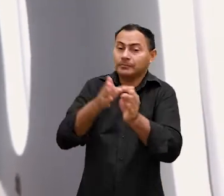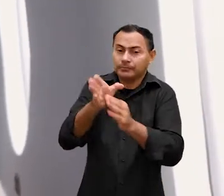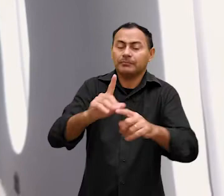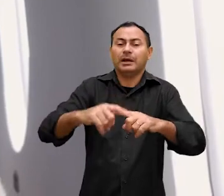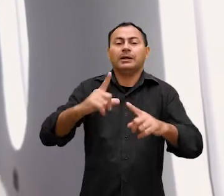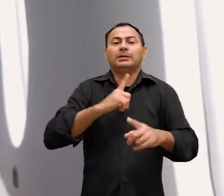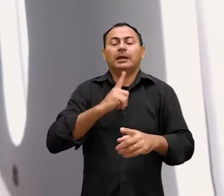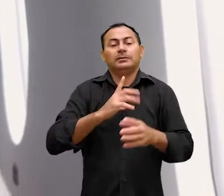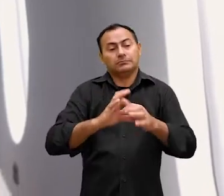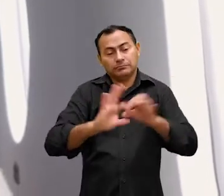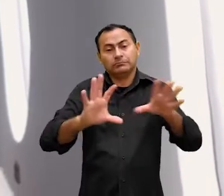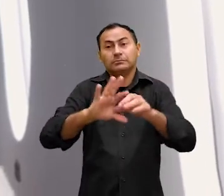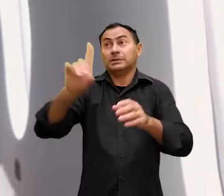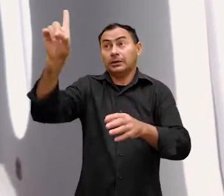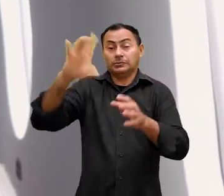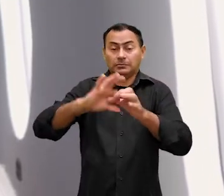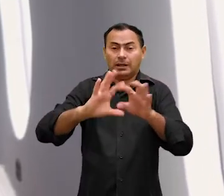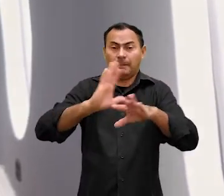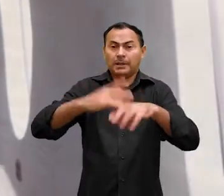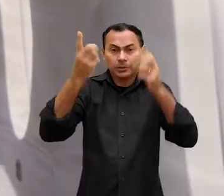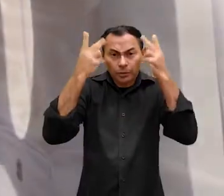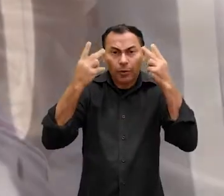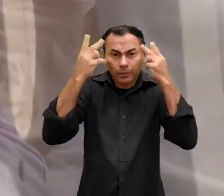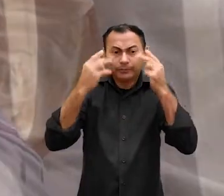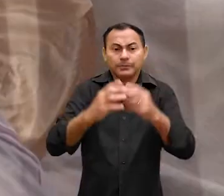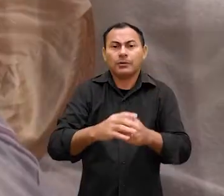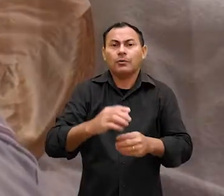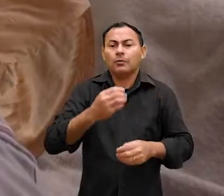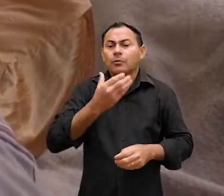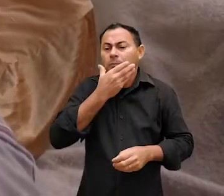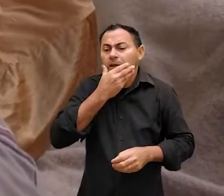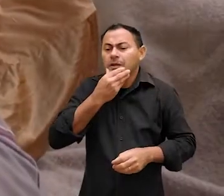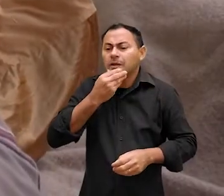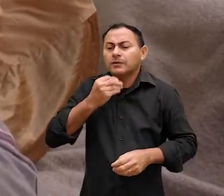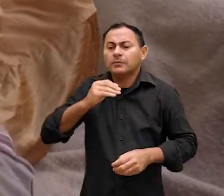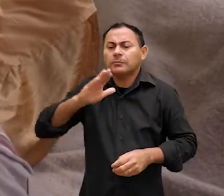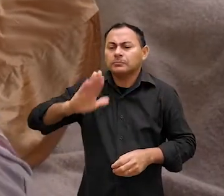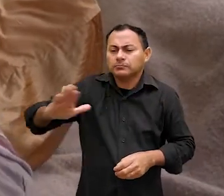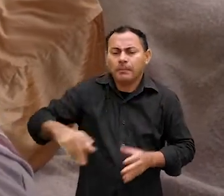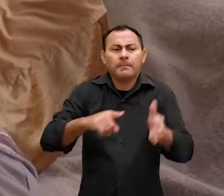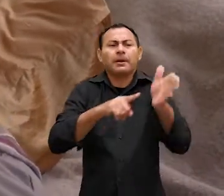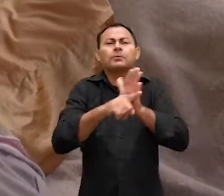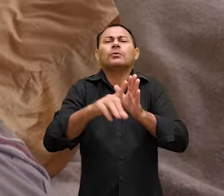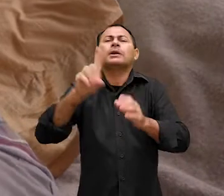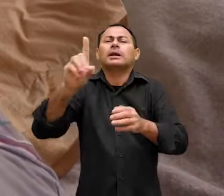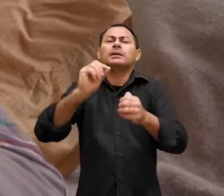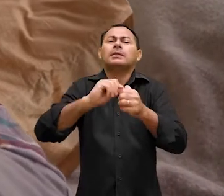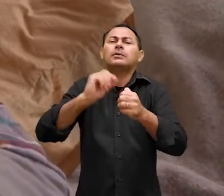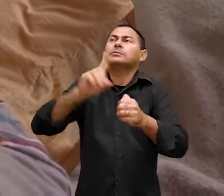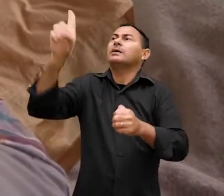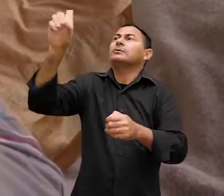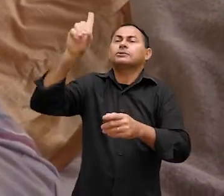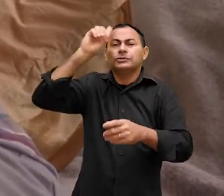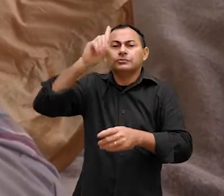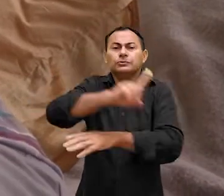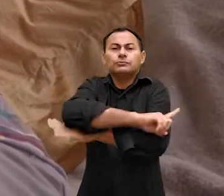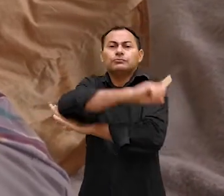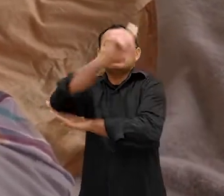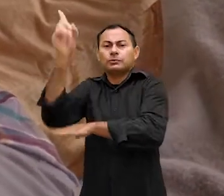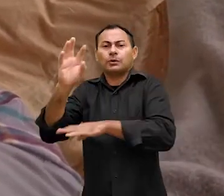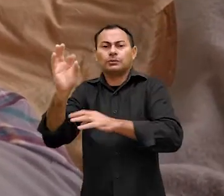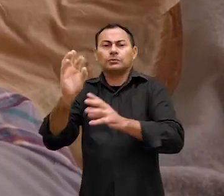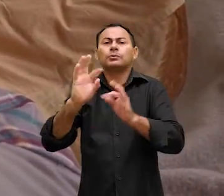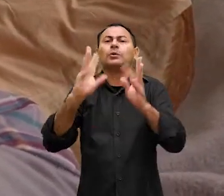vontade permissiva de Deus, que é a mais comum. Um menino perguntou, o que é que Deus faz o dia inteiro, hein? Bom, ele